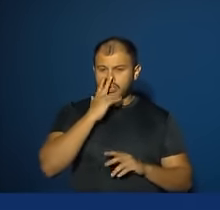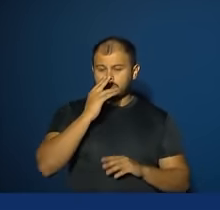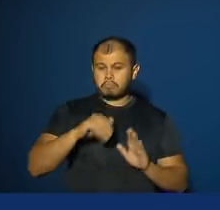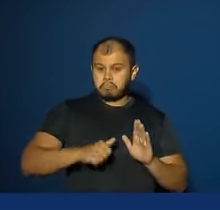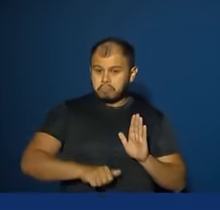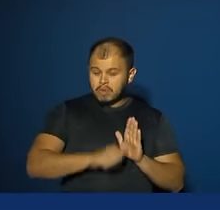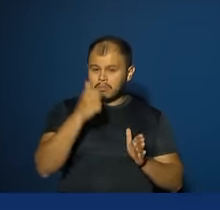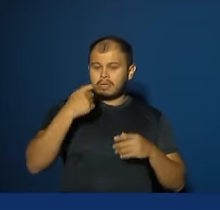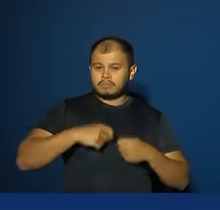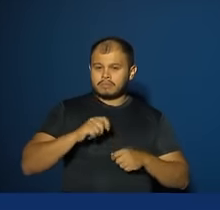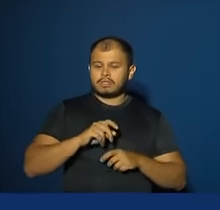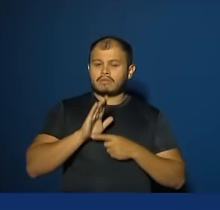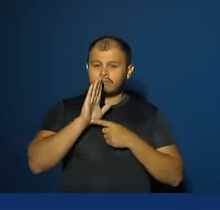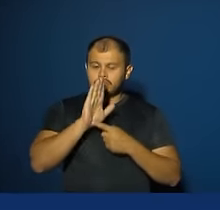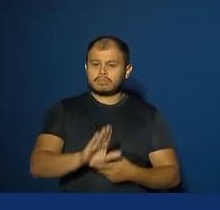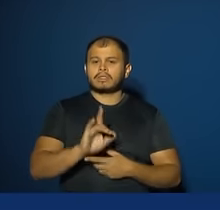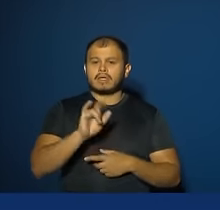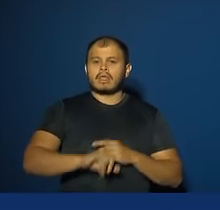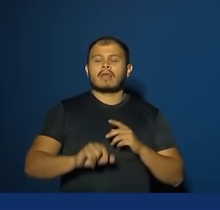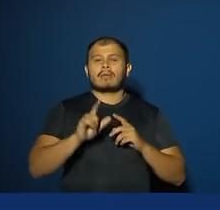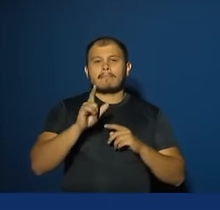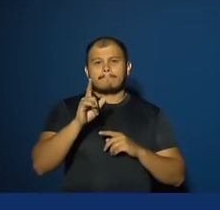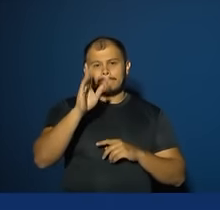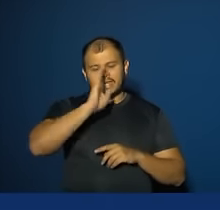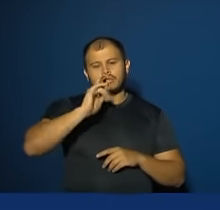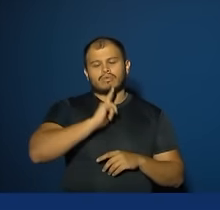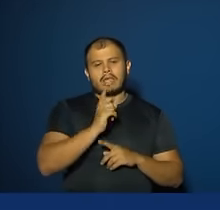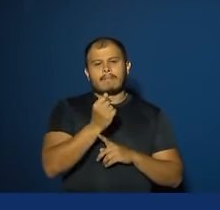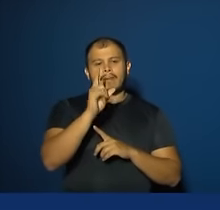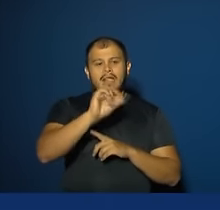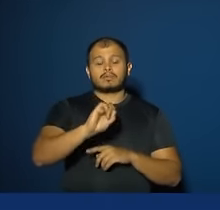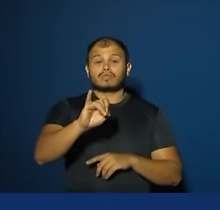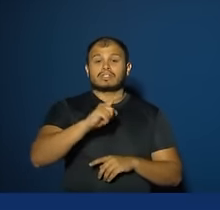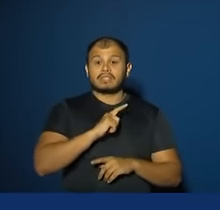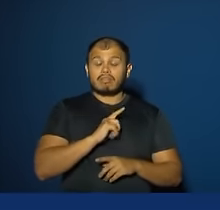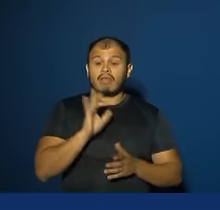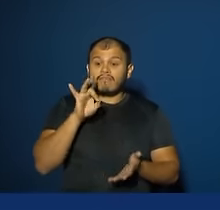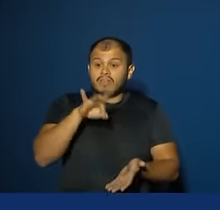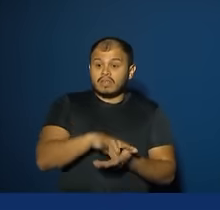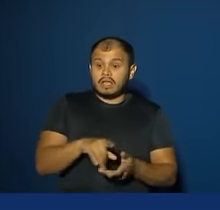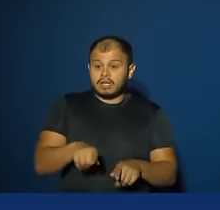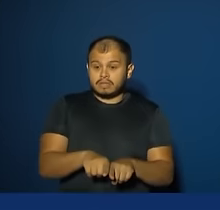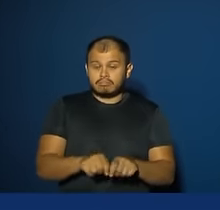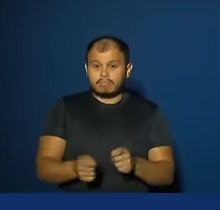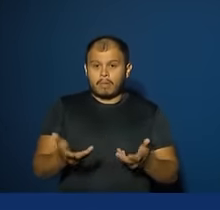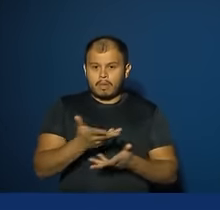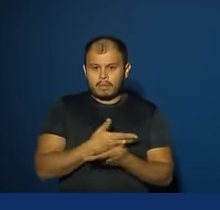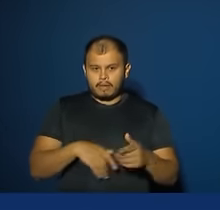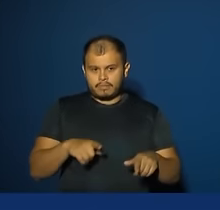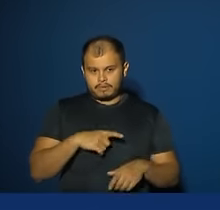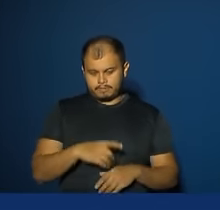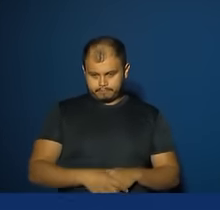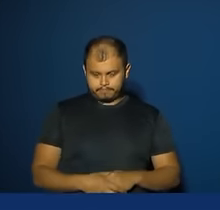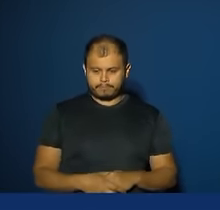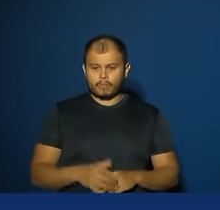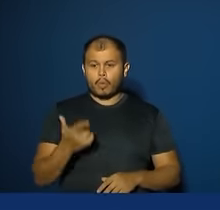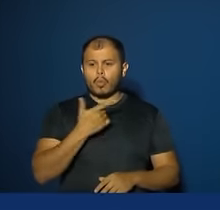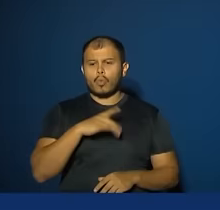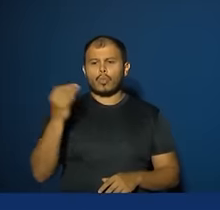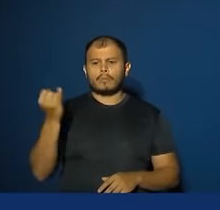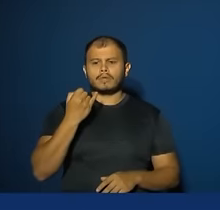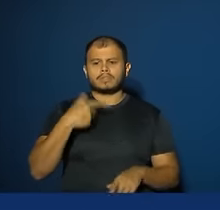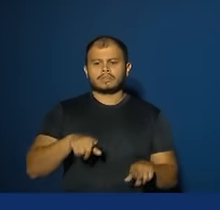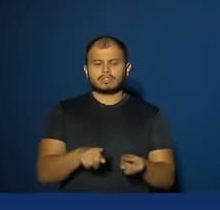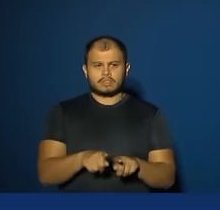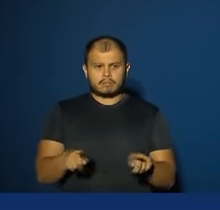fazer é que o Brasil está barato desde que esse cenário seja verdade e que a gente tenha passado por um ponto de inflexão de lucros. Um outro ponto que é importante fazer